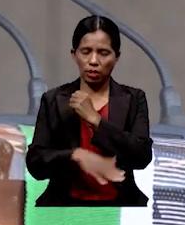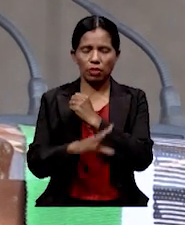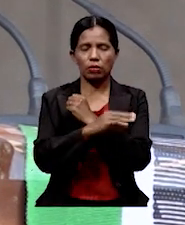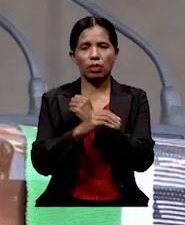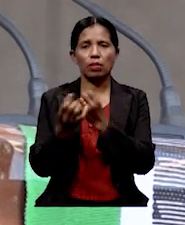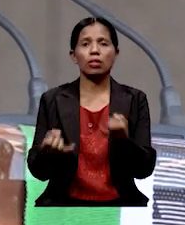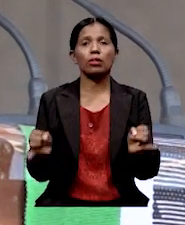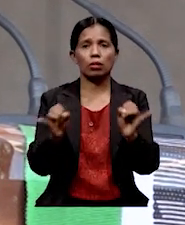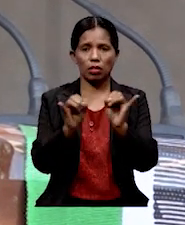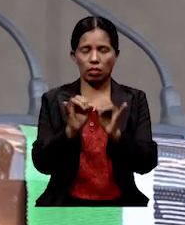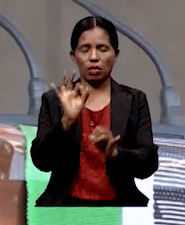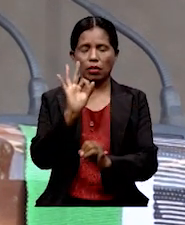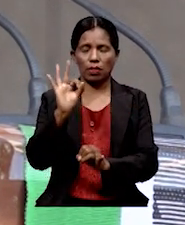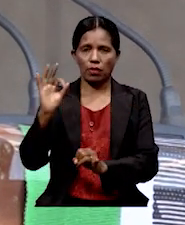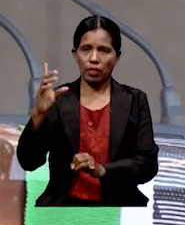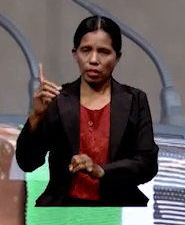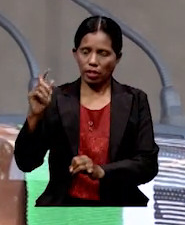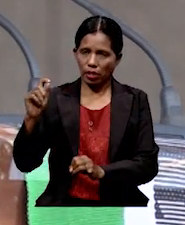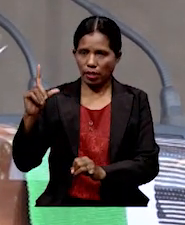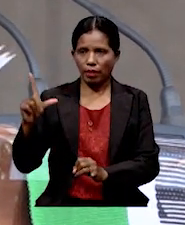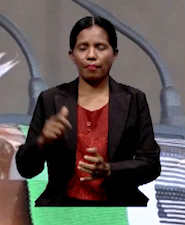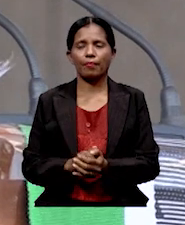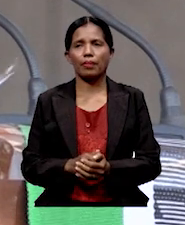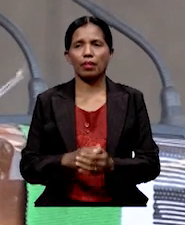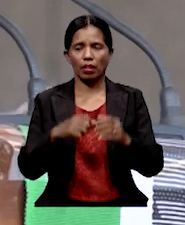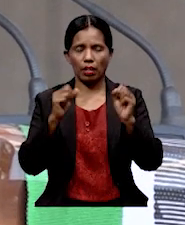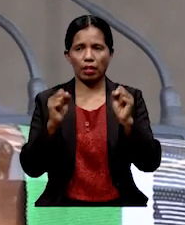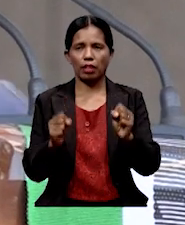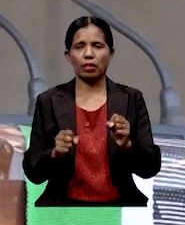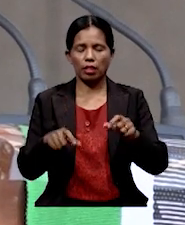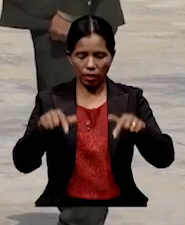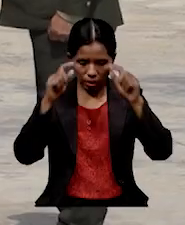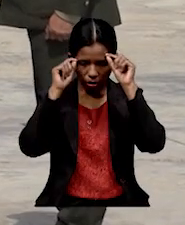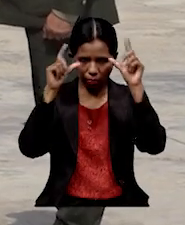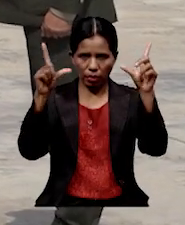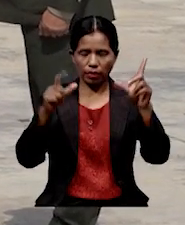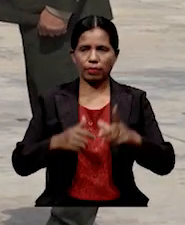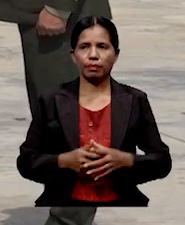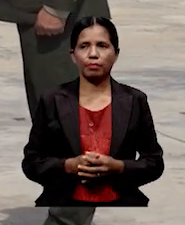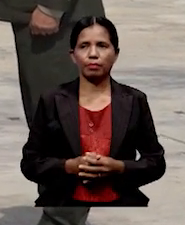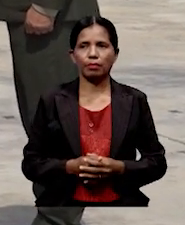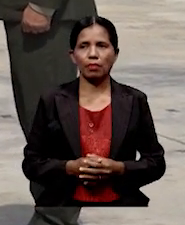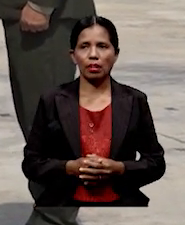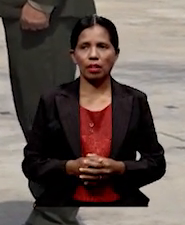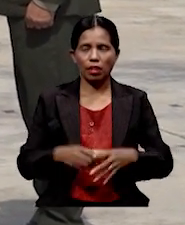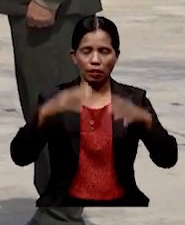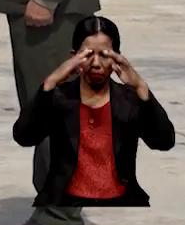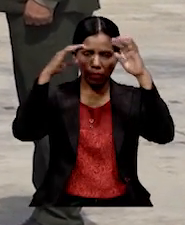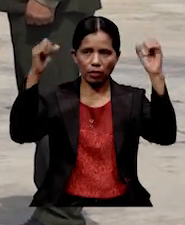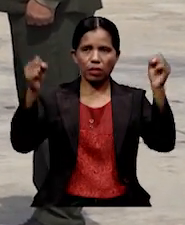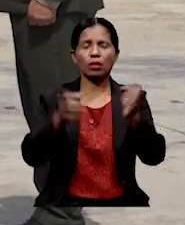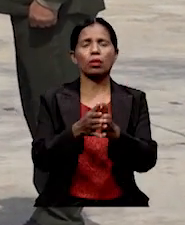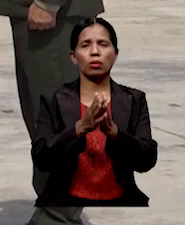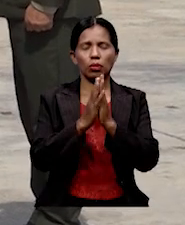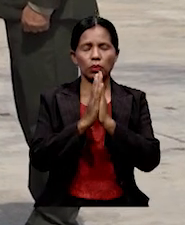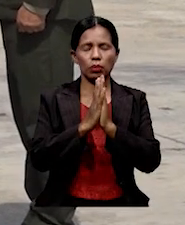FDTL, que serviram de exemplo e muito prestigiaram Timor-Leste. Além de ne Presidente República Husuba